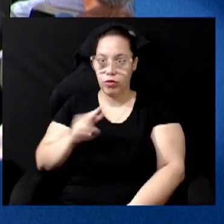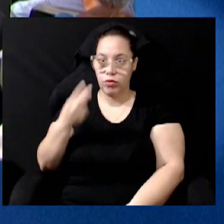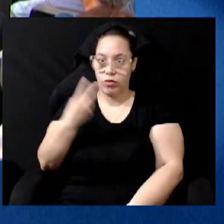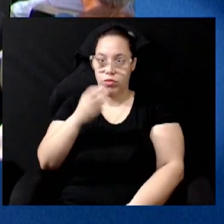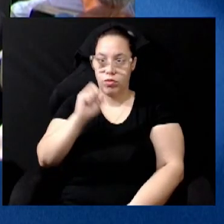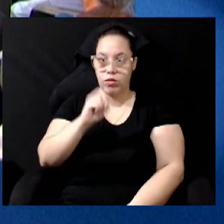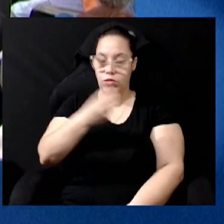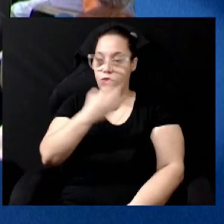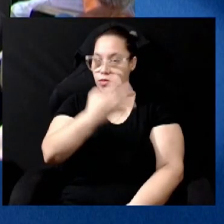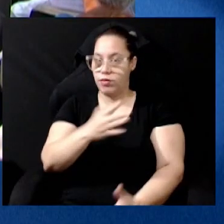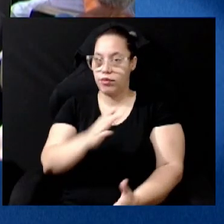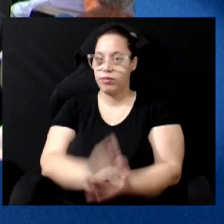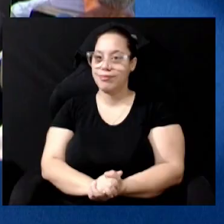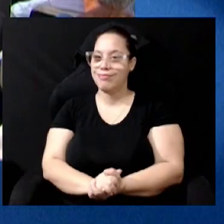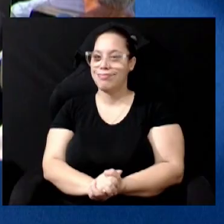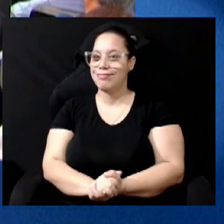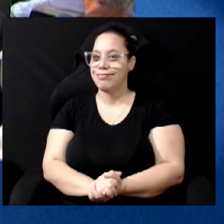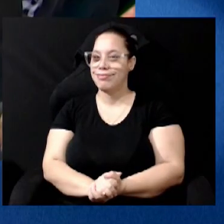2024.